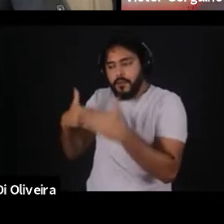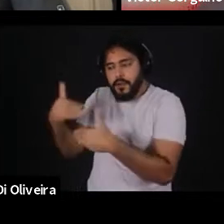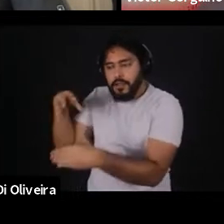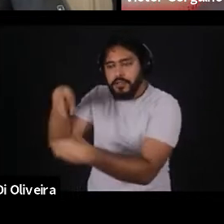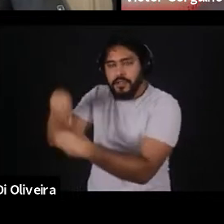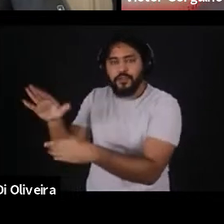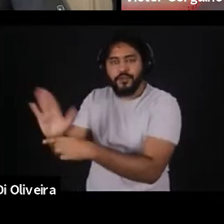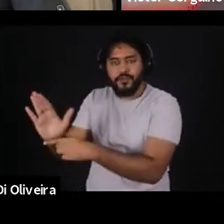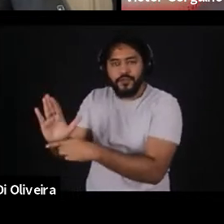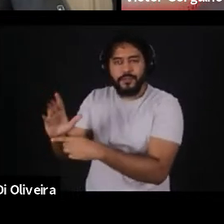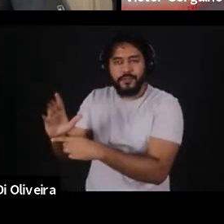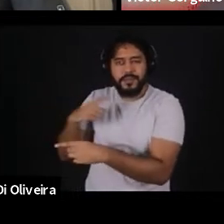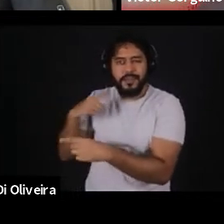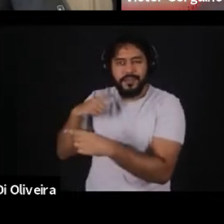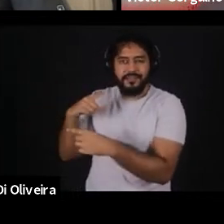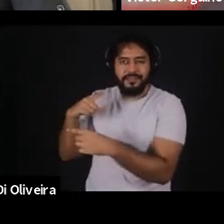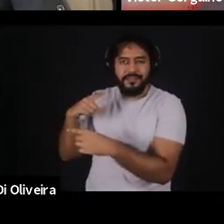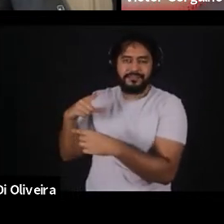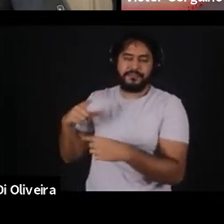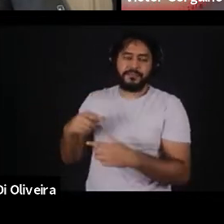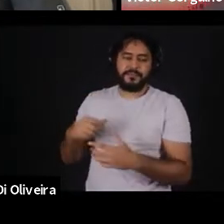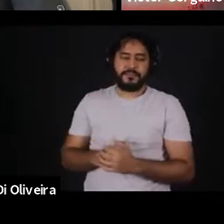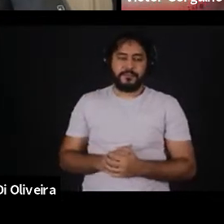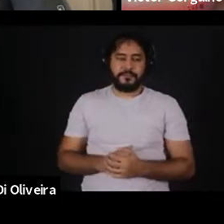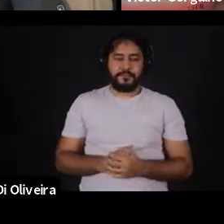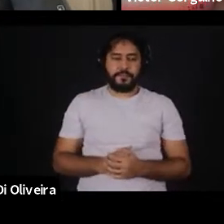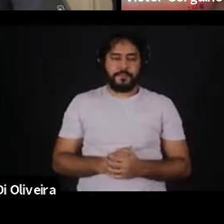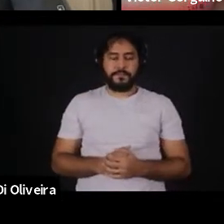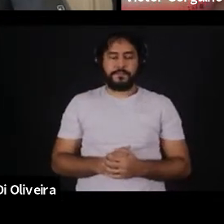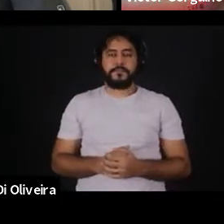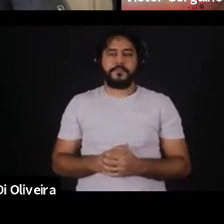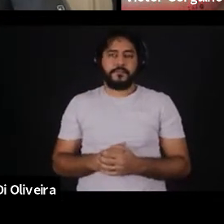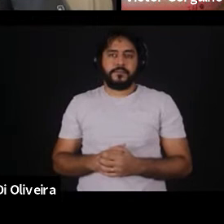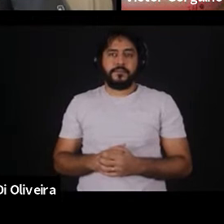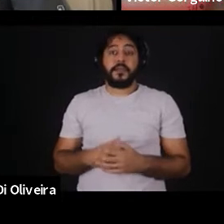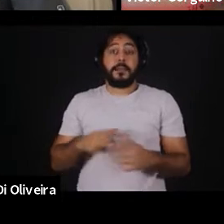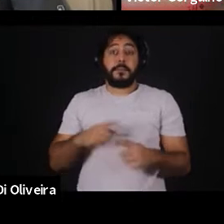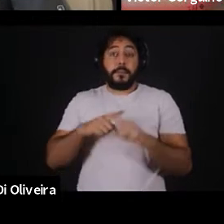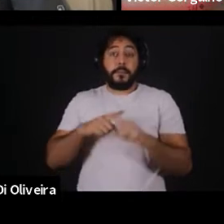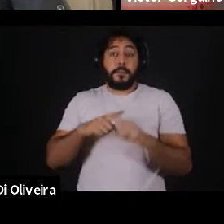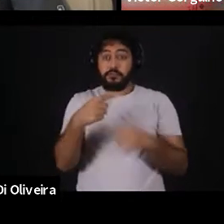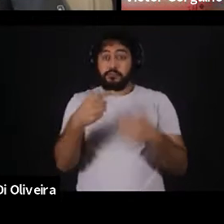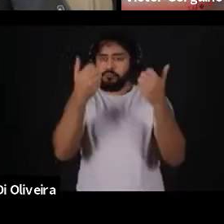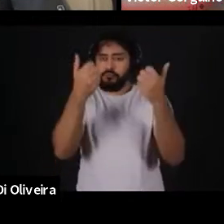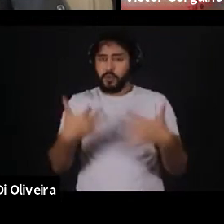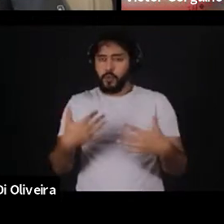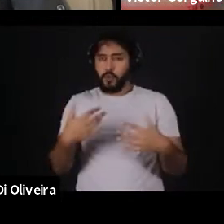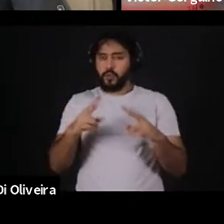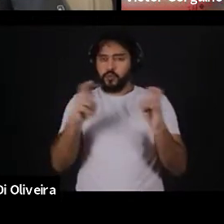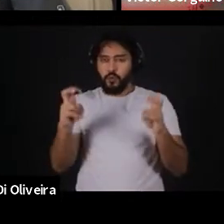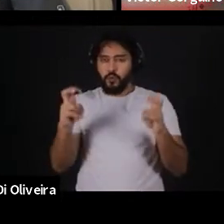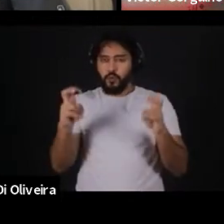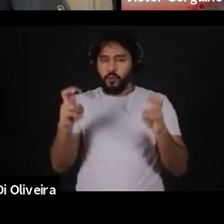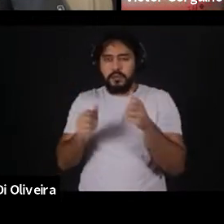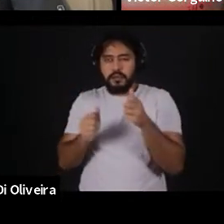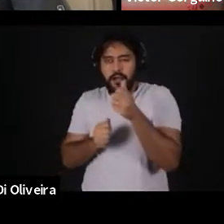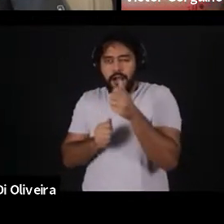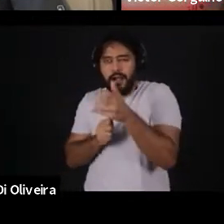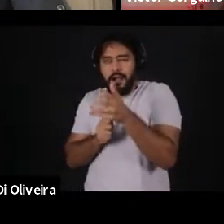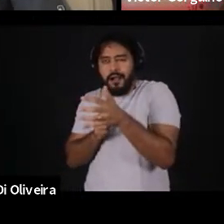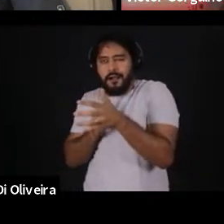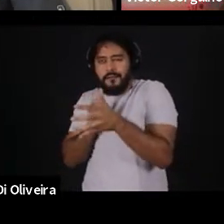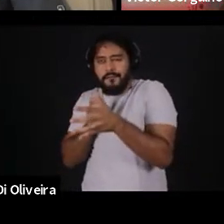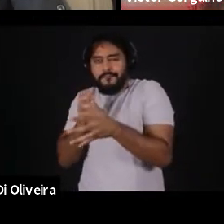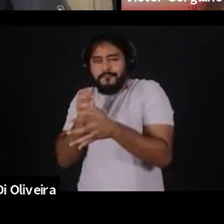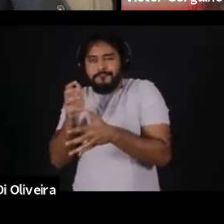coabitando o momento que a gente gravou, e também tem a ver com outras coisas. Mas quando você fala sobre slow motion, que é uma